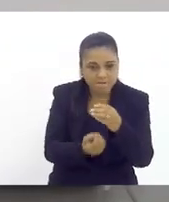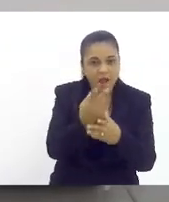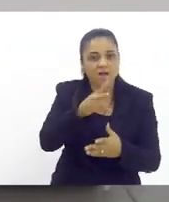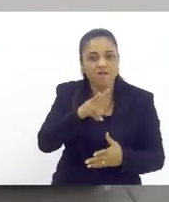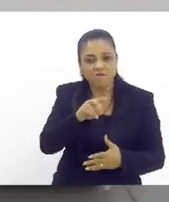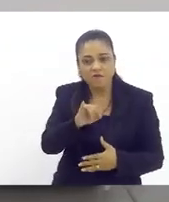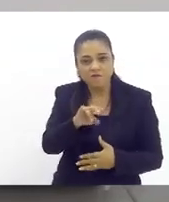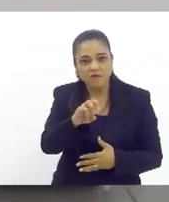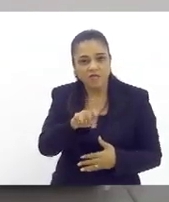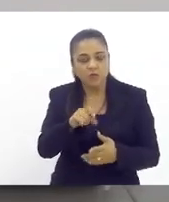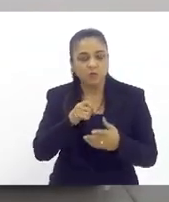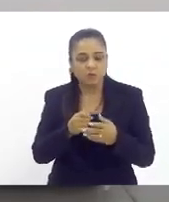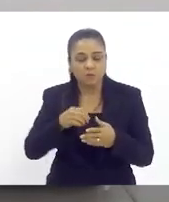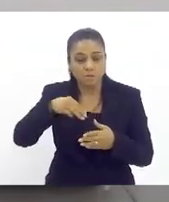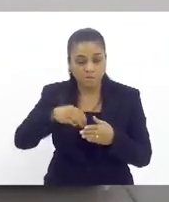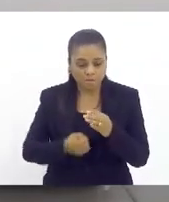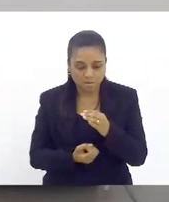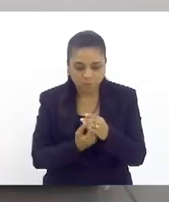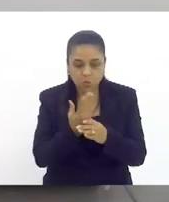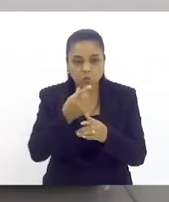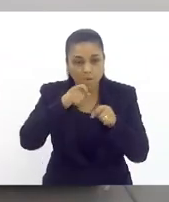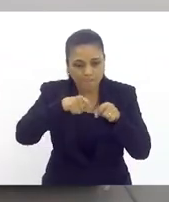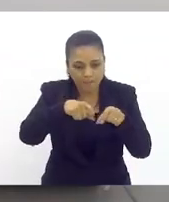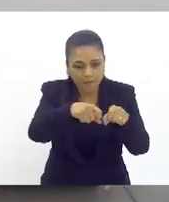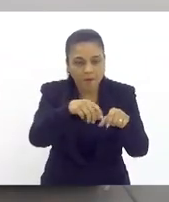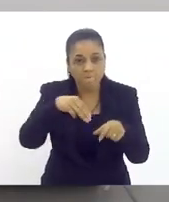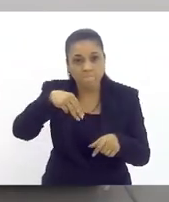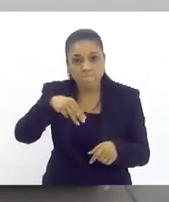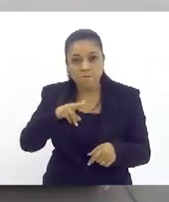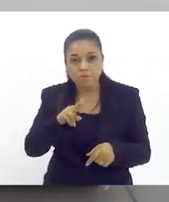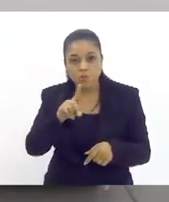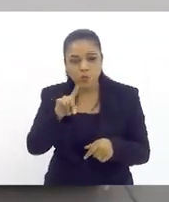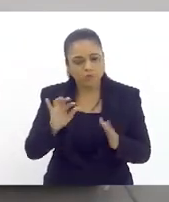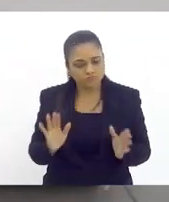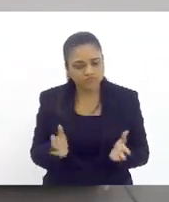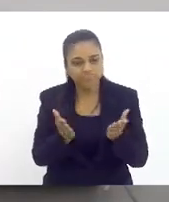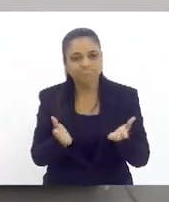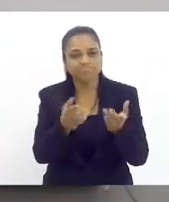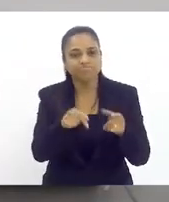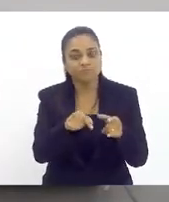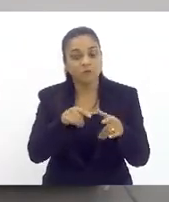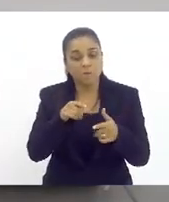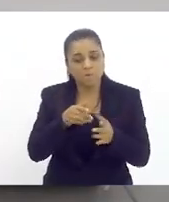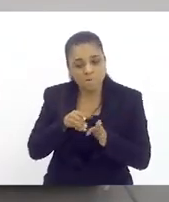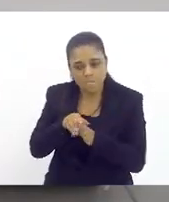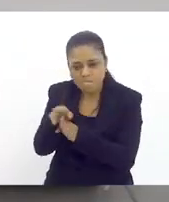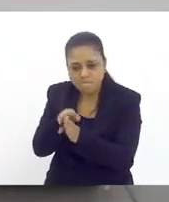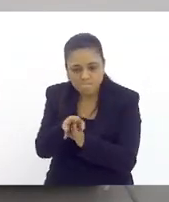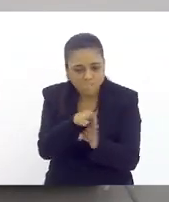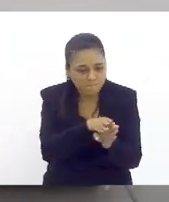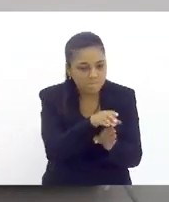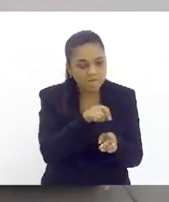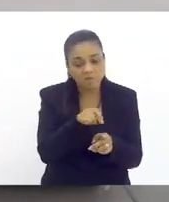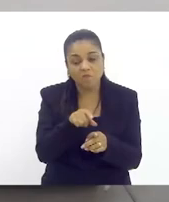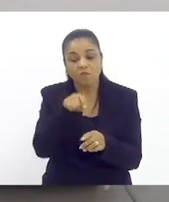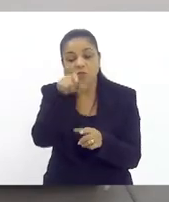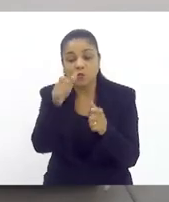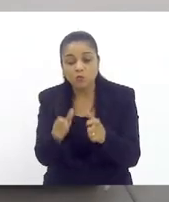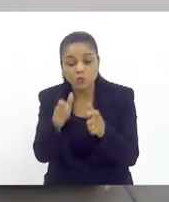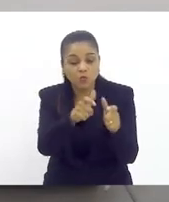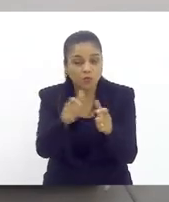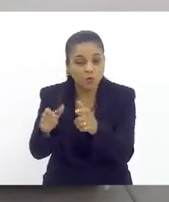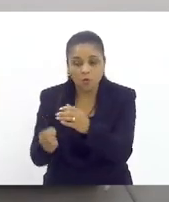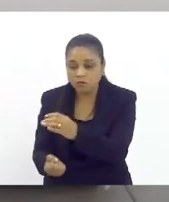viveiro de mudas ali vamos estimular isso então vai mostrando aonde é que você tem que reconstituir os